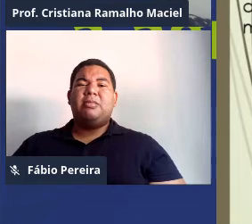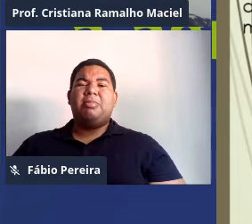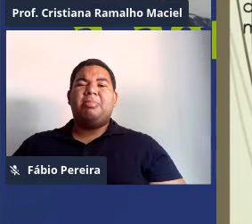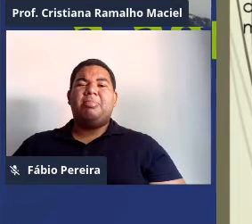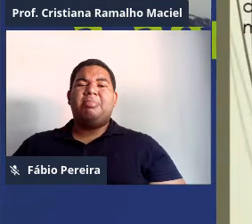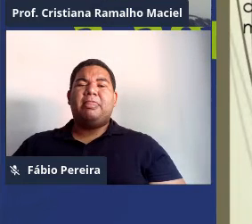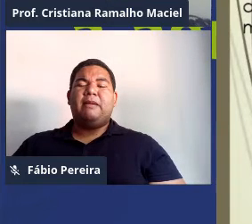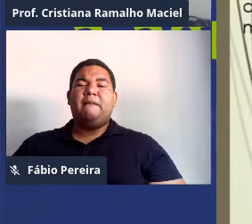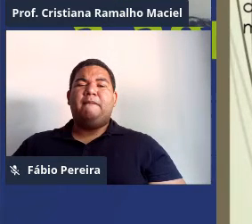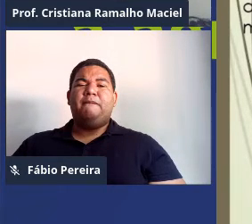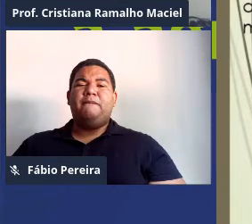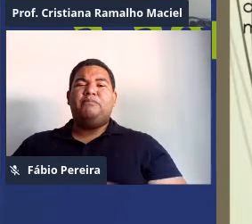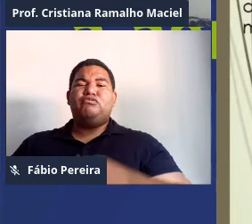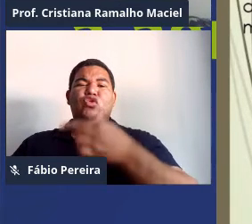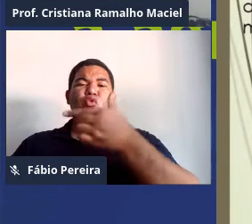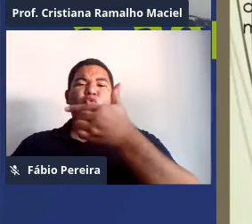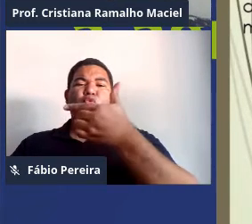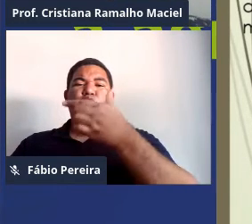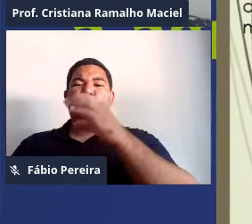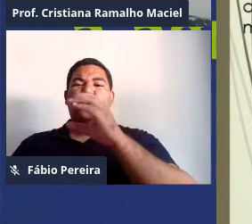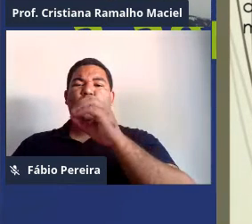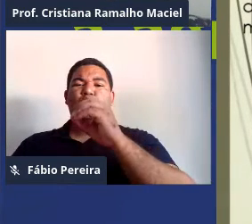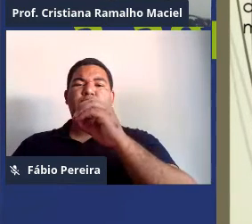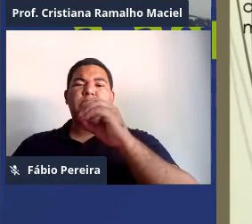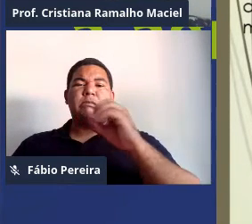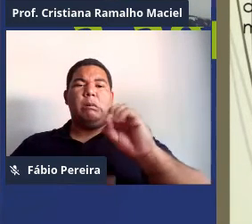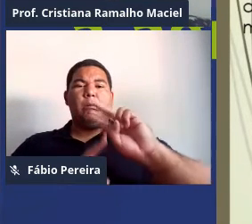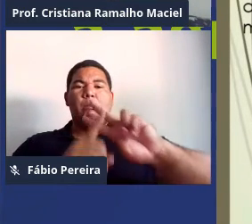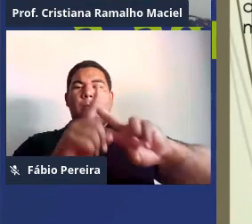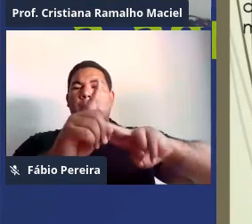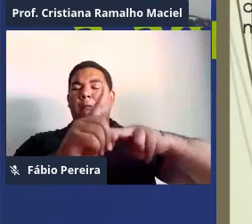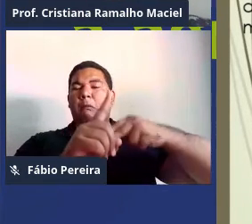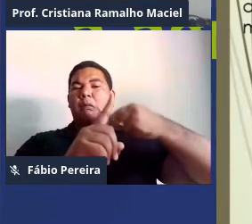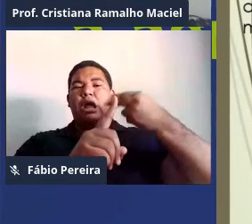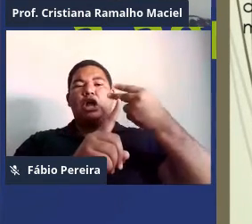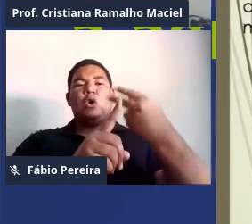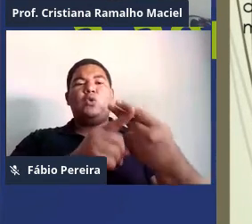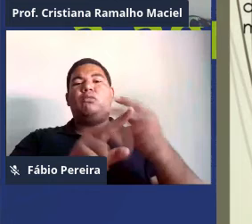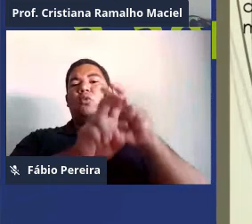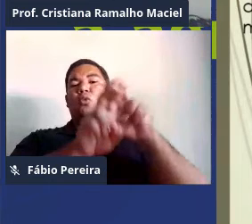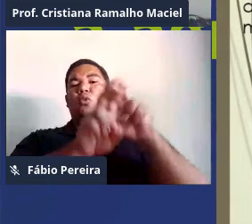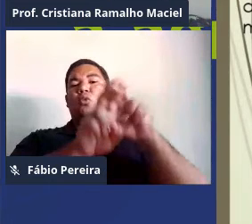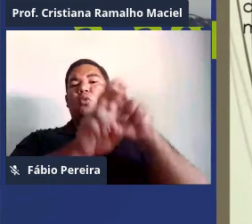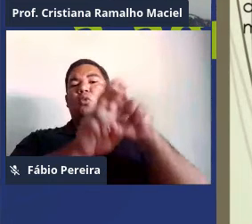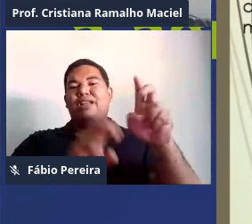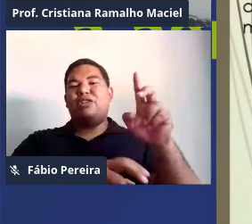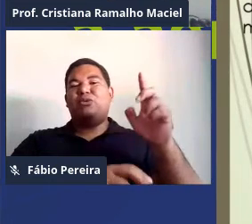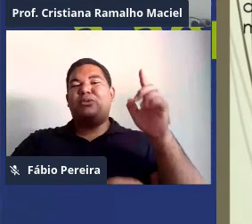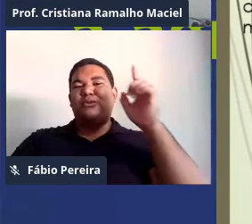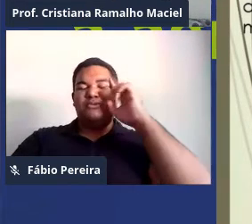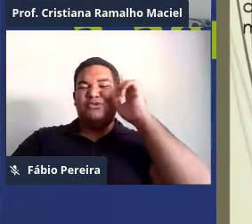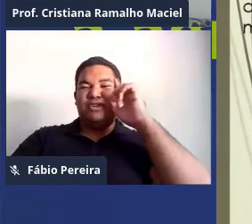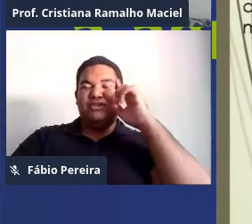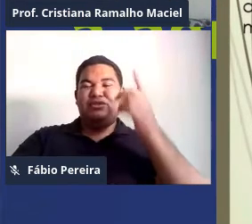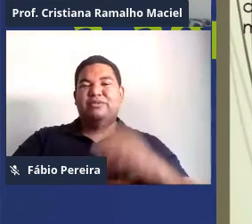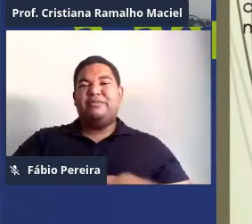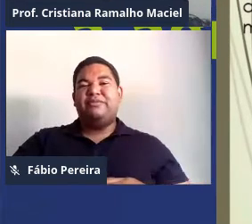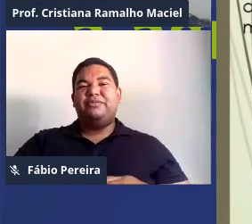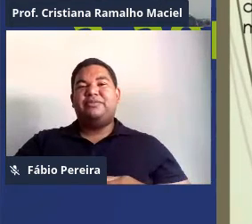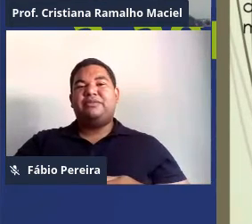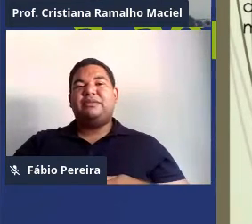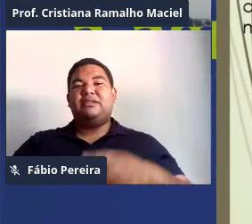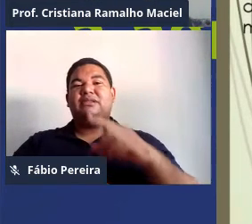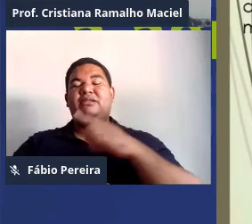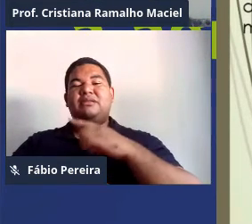200 vezes maior do que o computador que a gente está acostumado a trabalhar no dia a dia. Para vocês terem uma ideia, para grandes bancos de